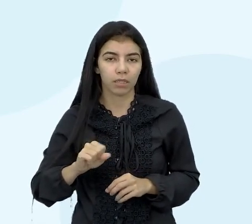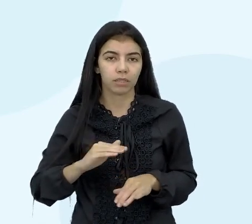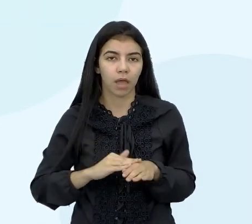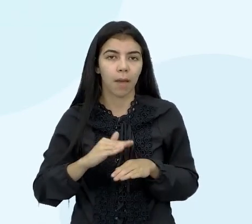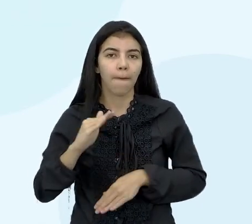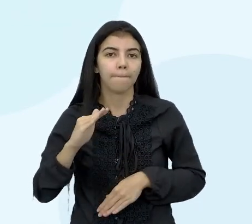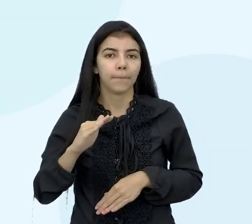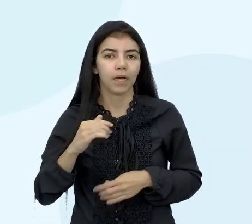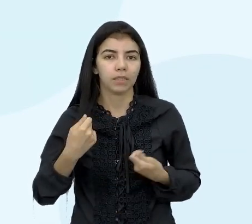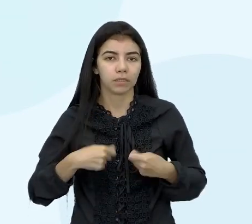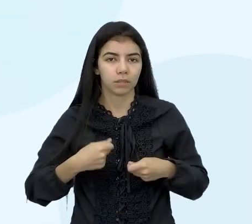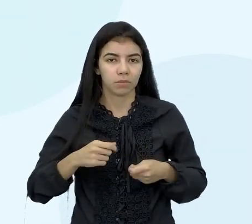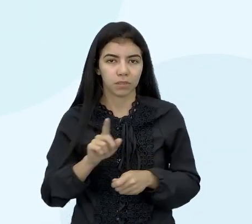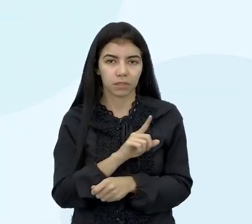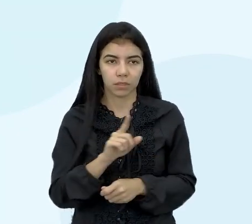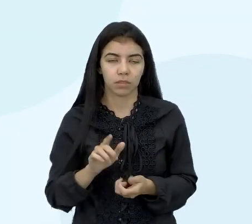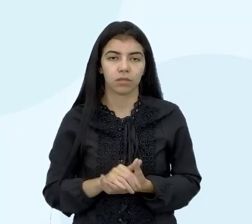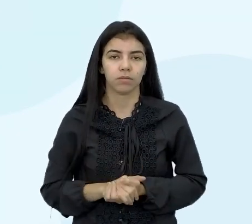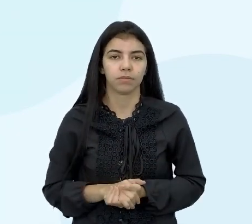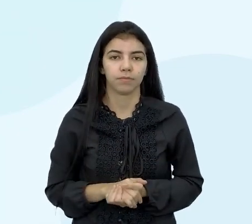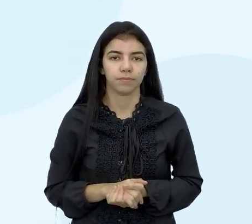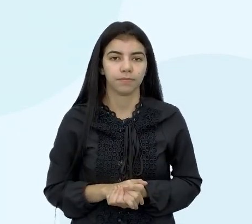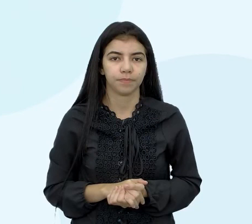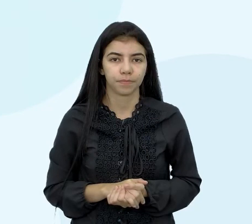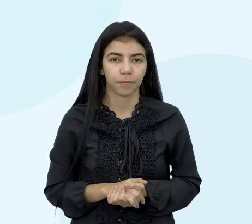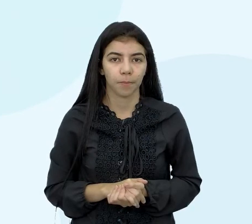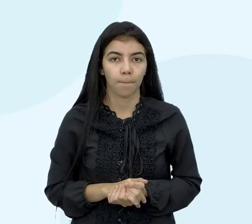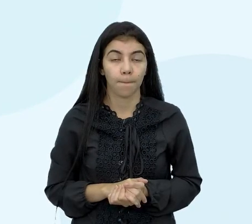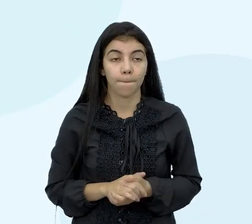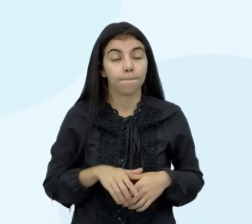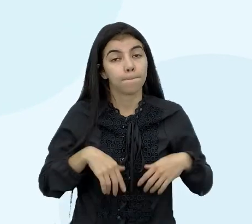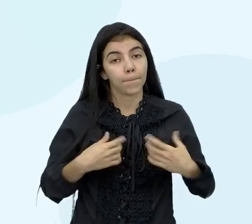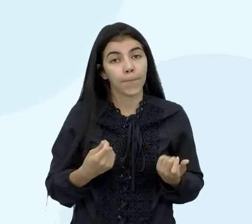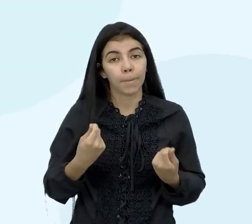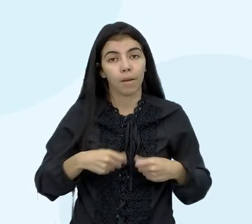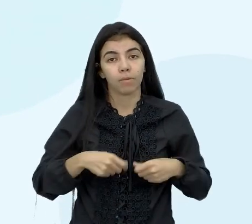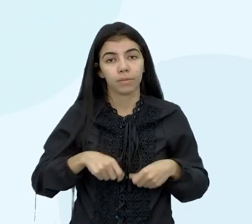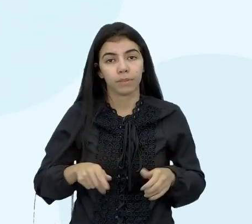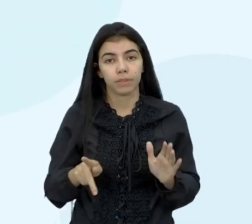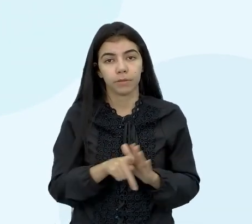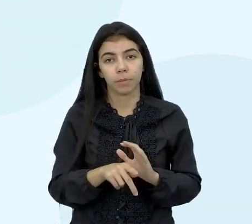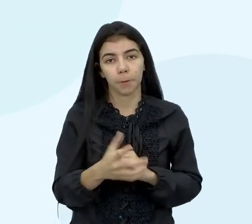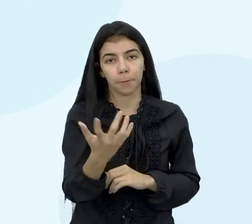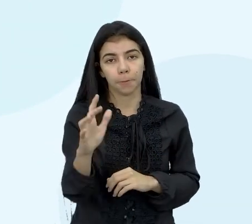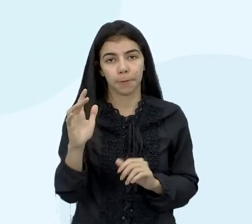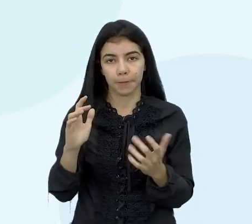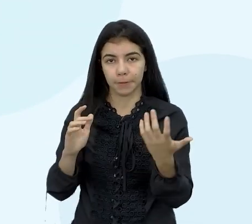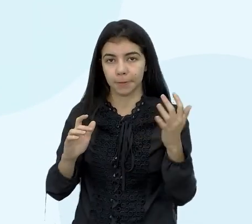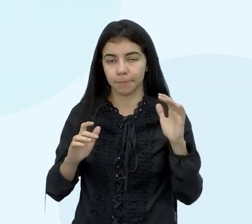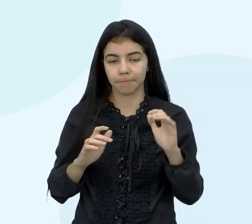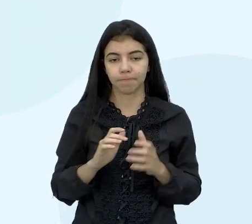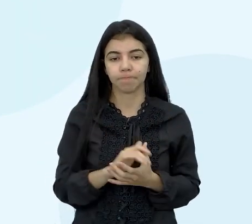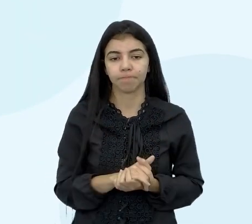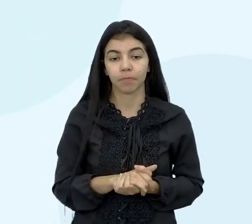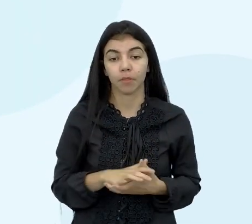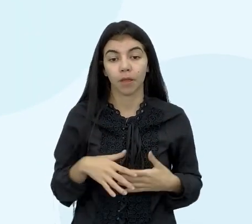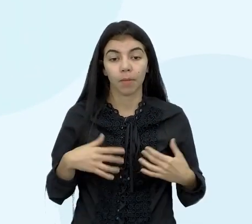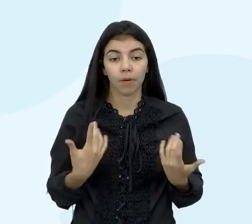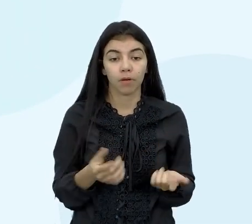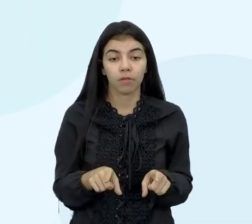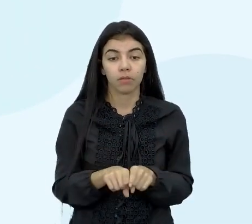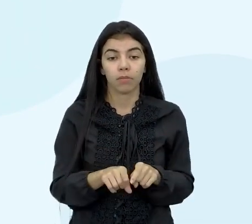necessários e sais que não são os necessários em si para a planta, tá certo? Bom, a gente